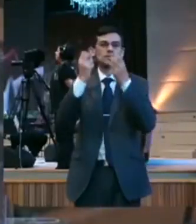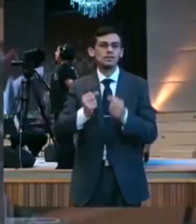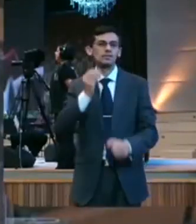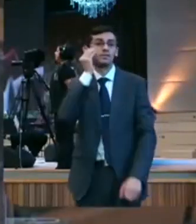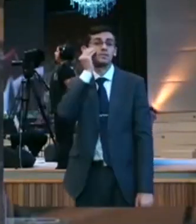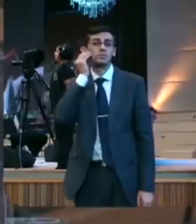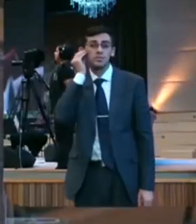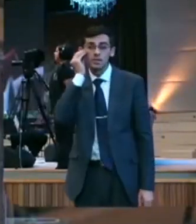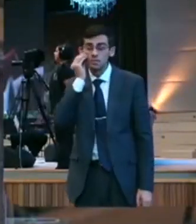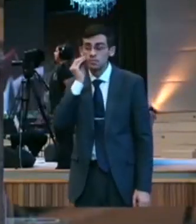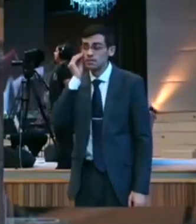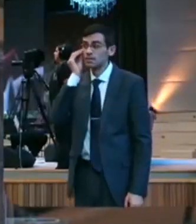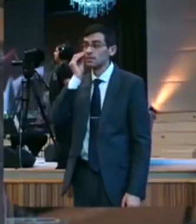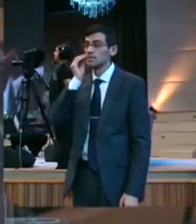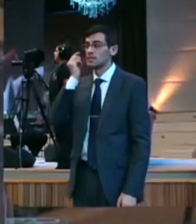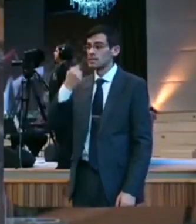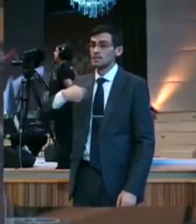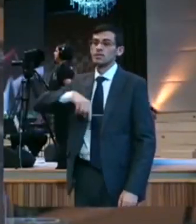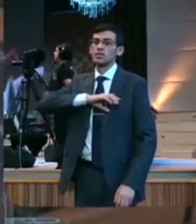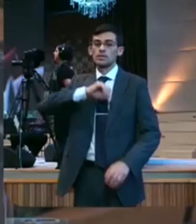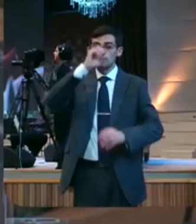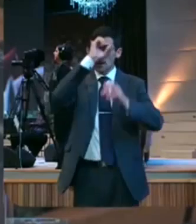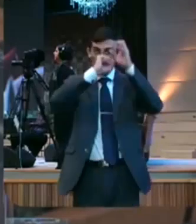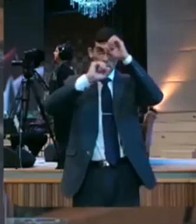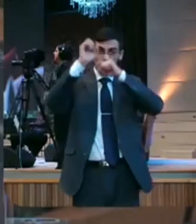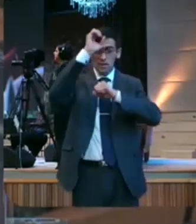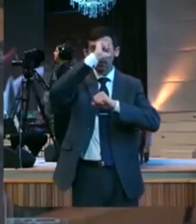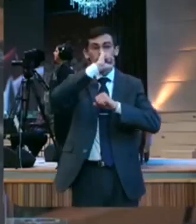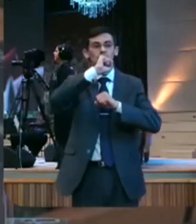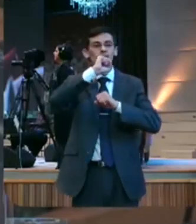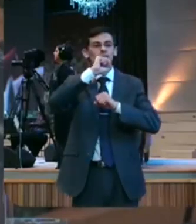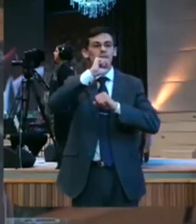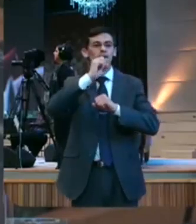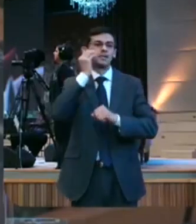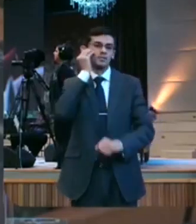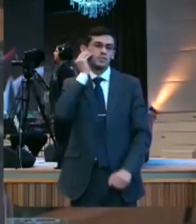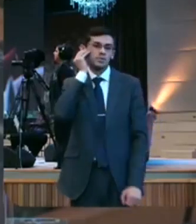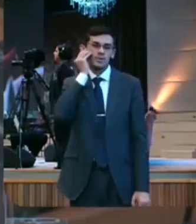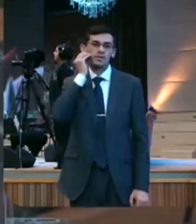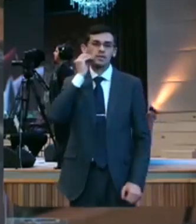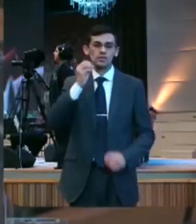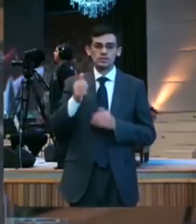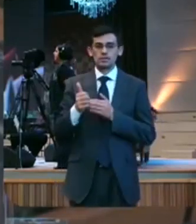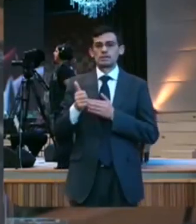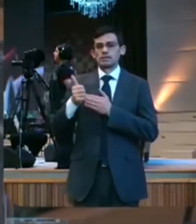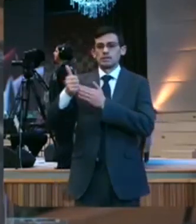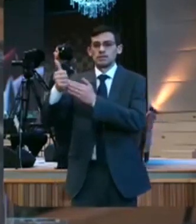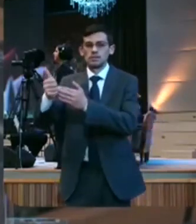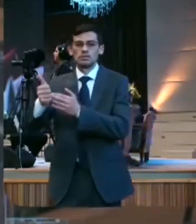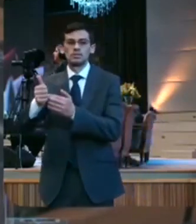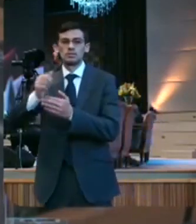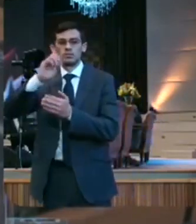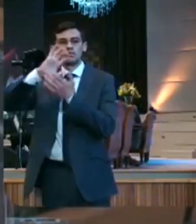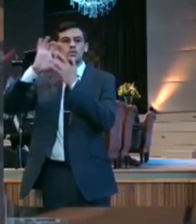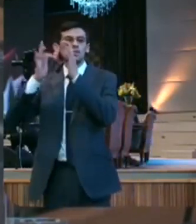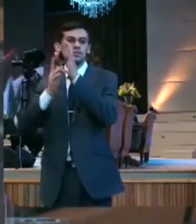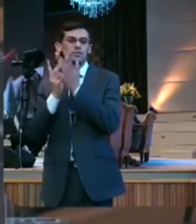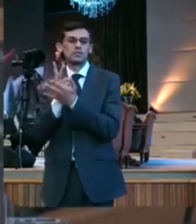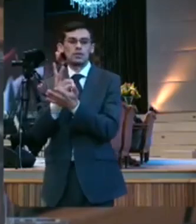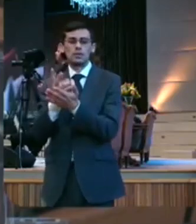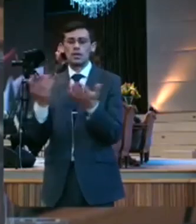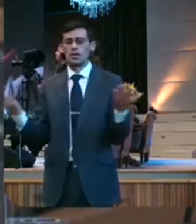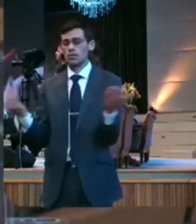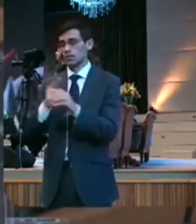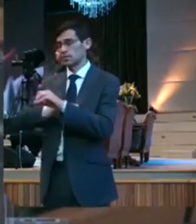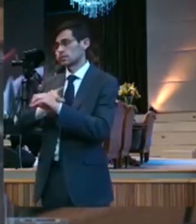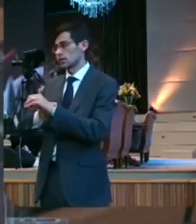Desfruta, e a gente vai aprender a desfrutar nessa jornada com Deus. Vamos orar juntos? Então fala com Deus agora, o que é que o Espírito